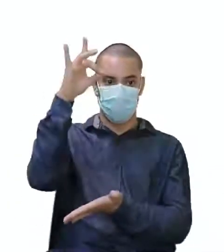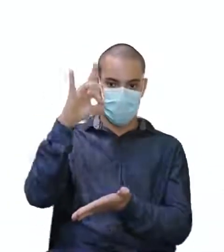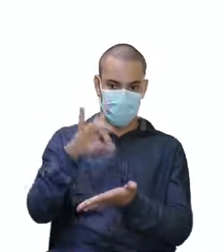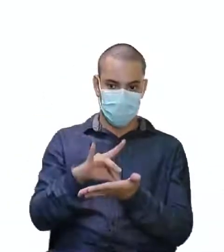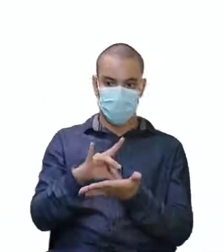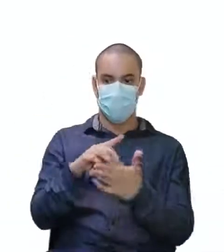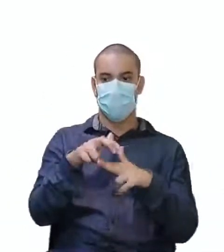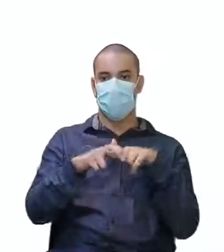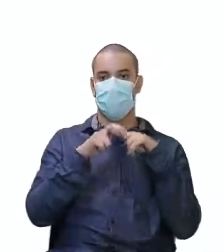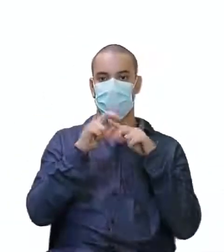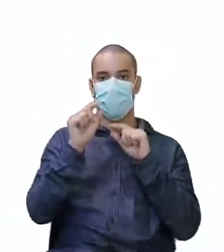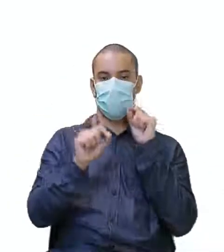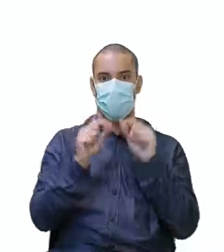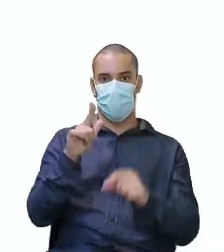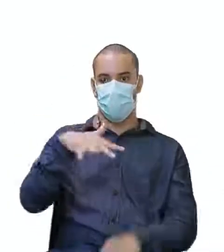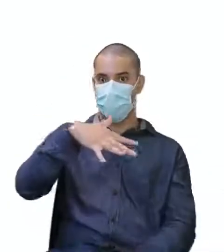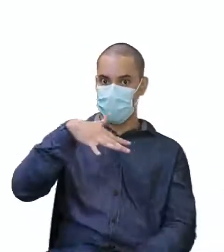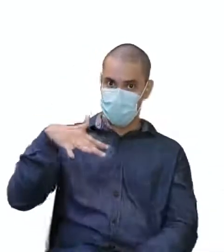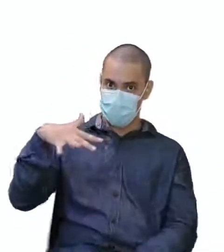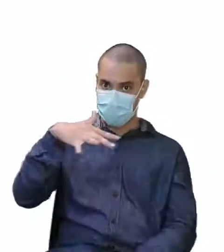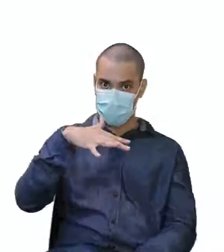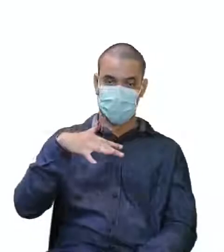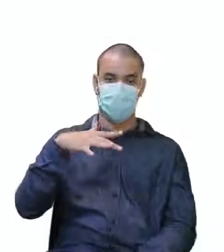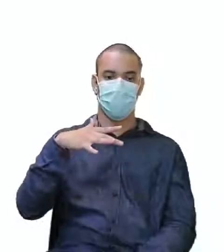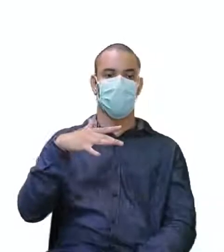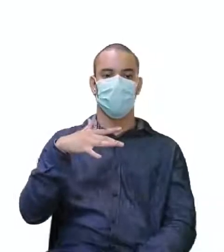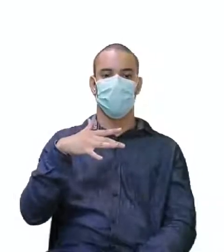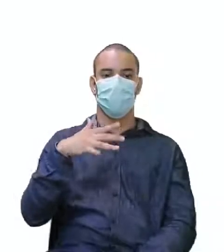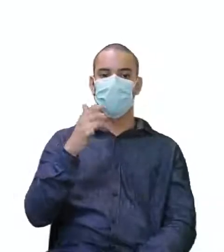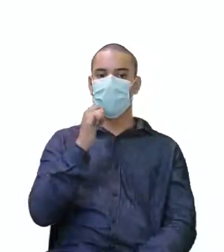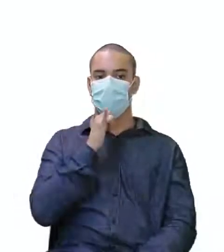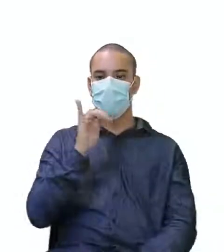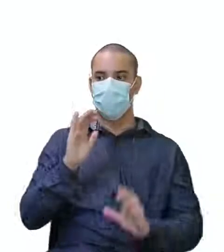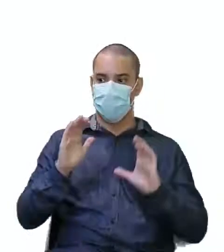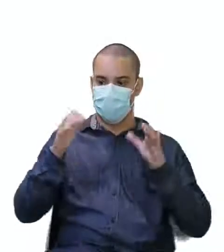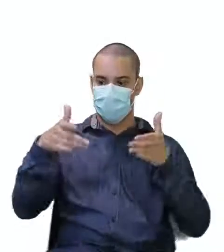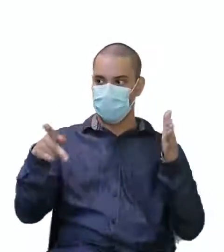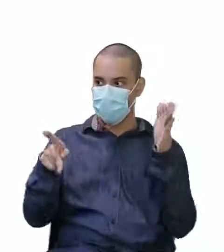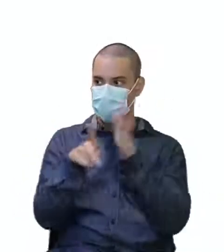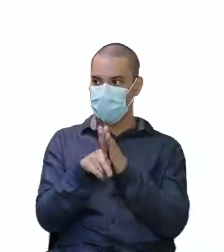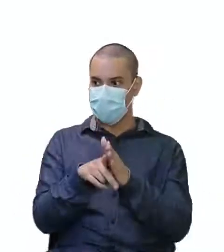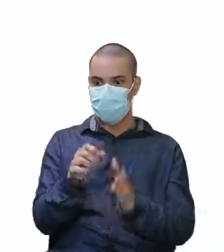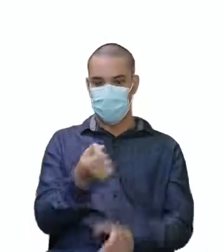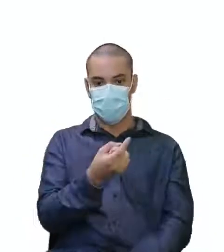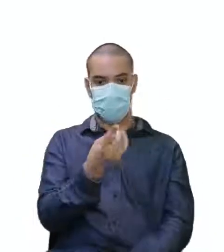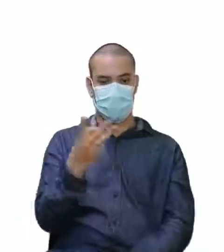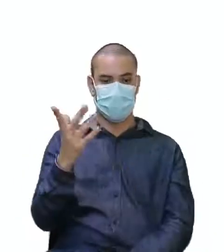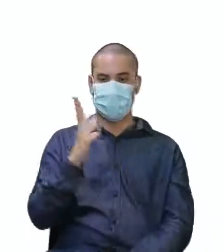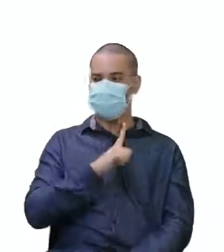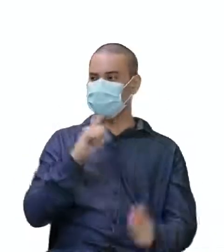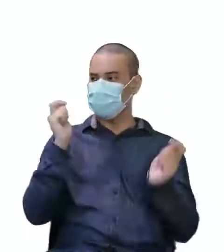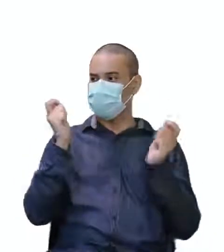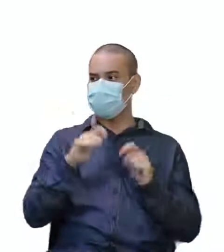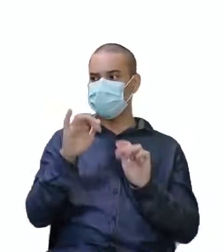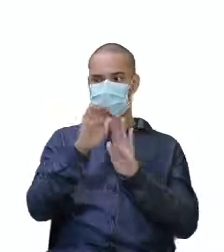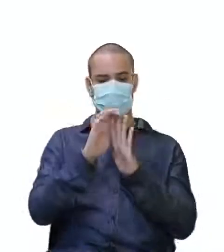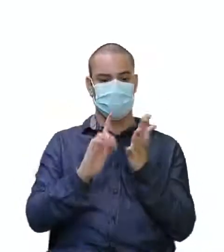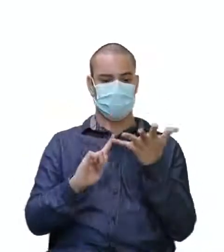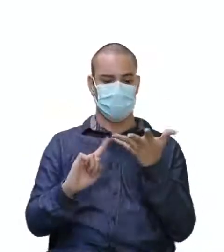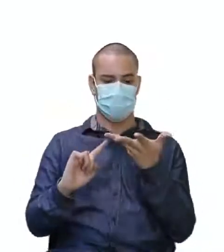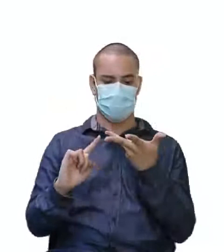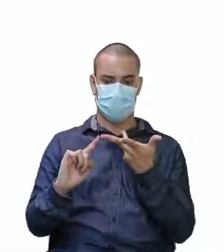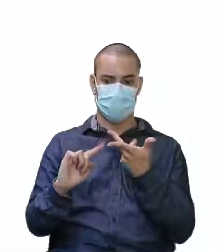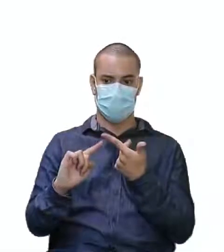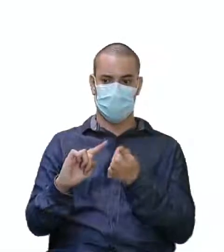bom? Então, em um ambiente, uma determinada porção de ambiente, podem ter vários hábitats. Por quê?